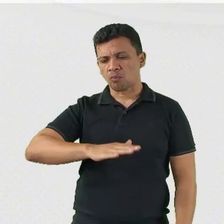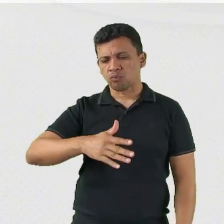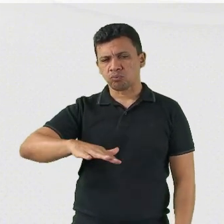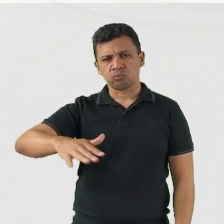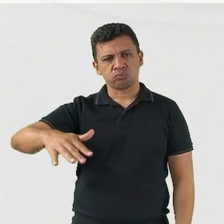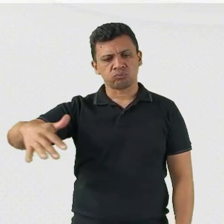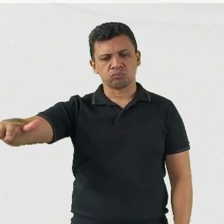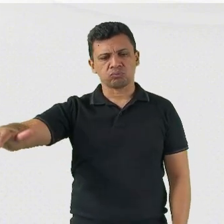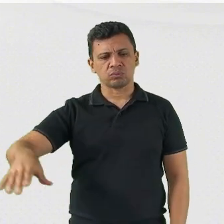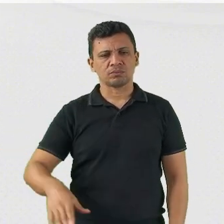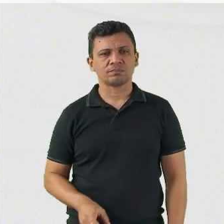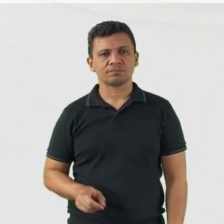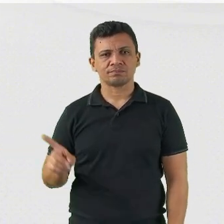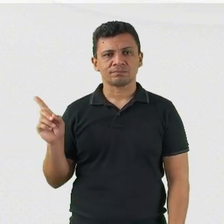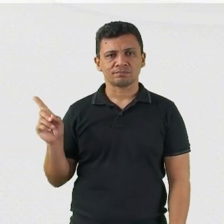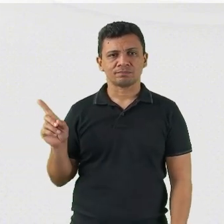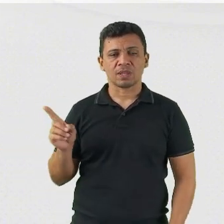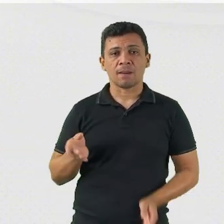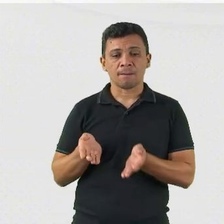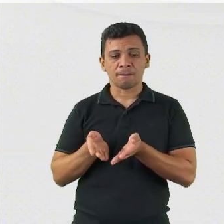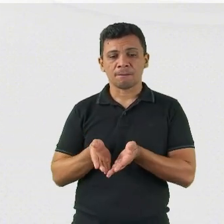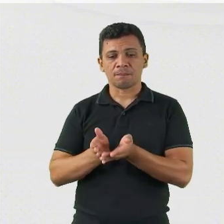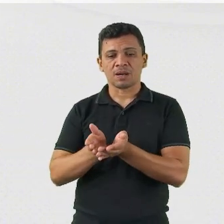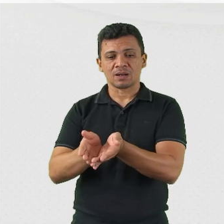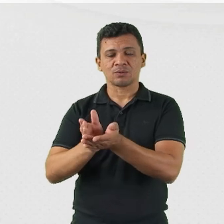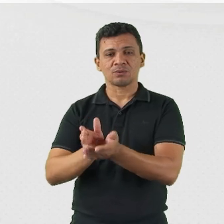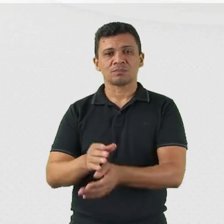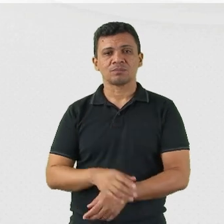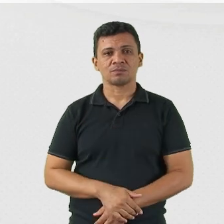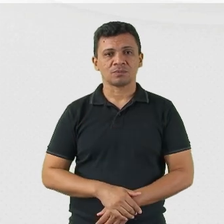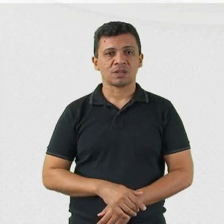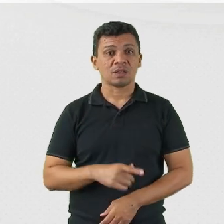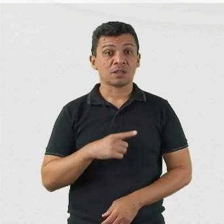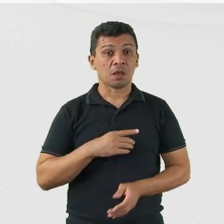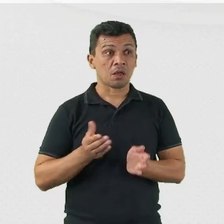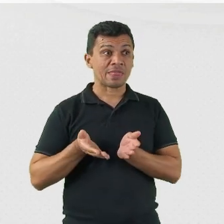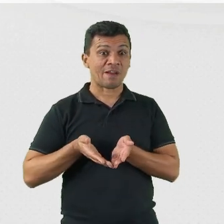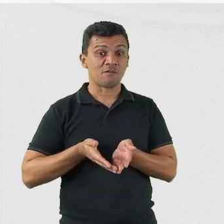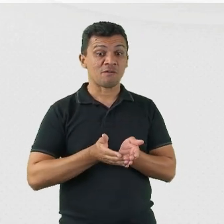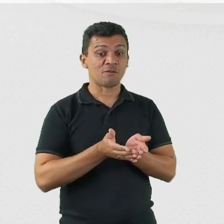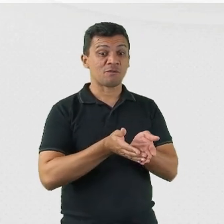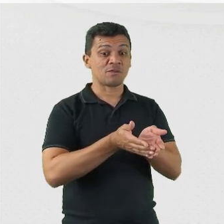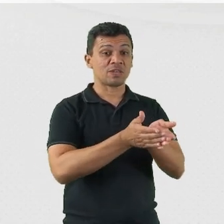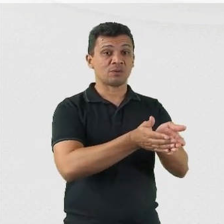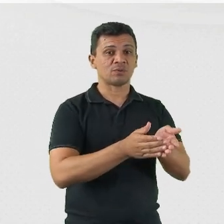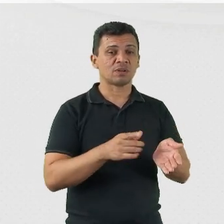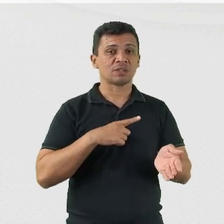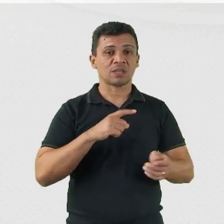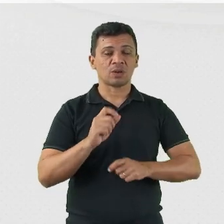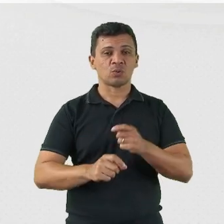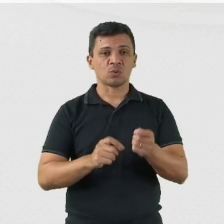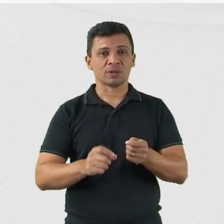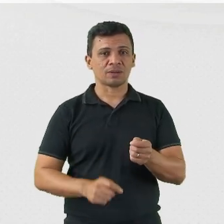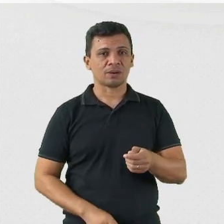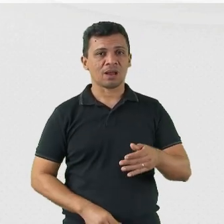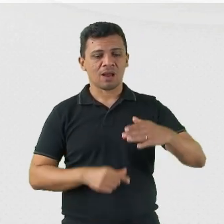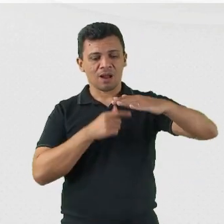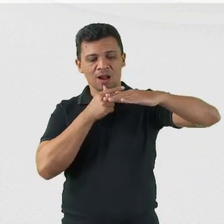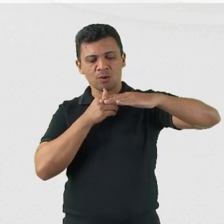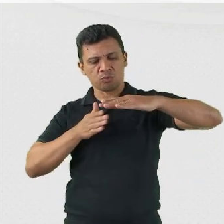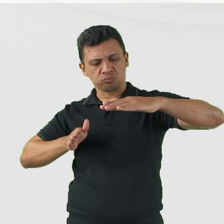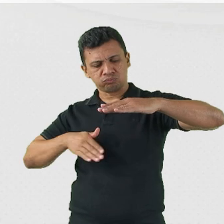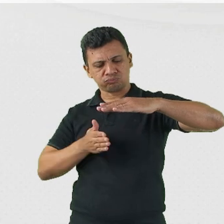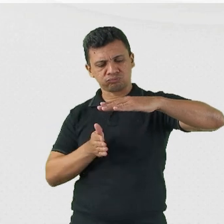água. Boat, barco, ship, navio, submarine, submarino,